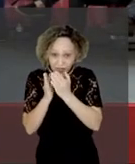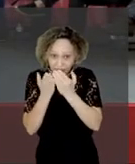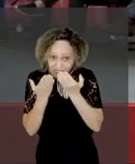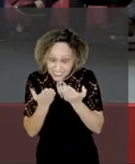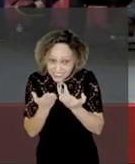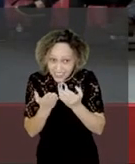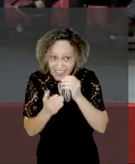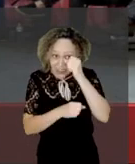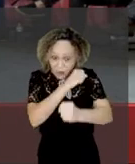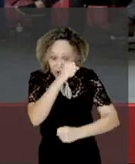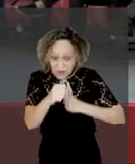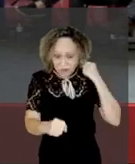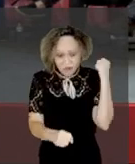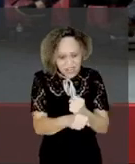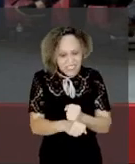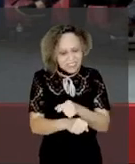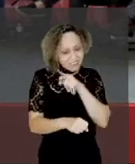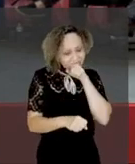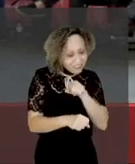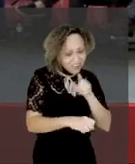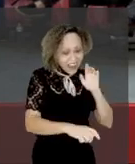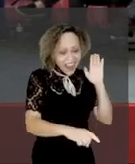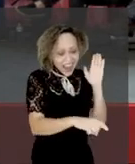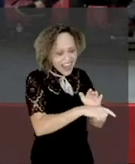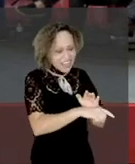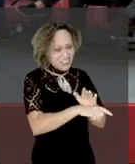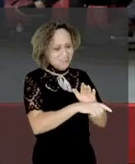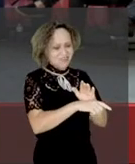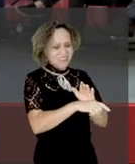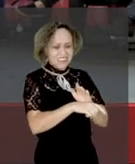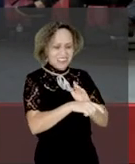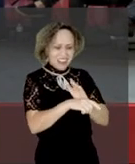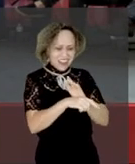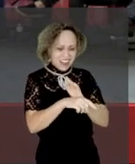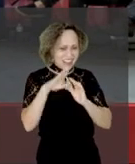quero terminar dizendo o seguinte, com toda a seriedade: